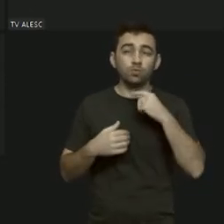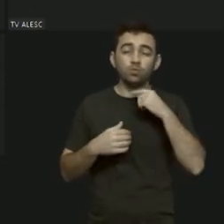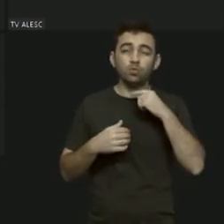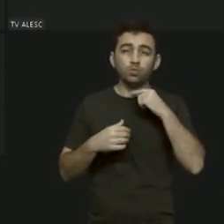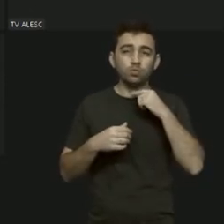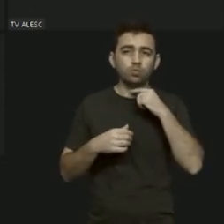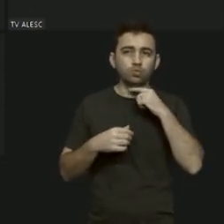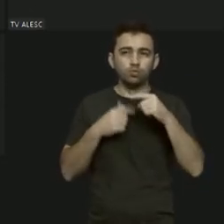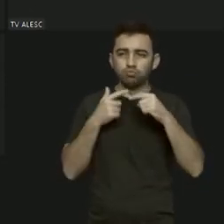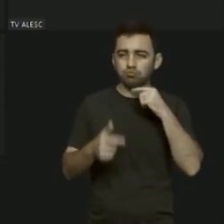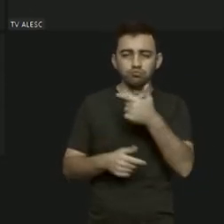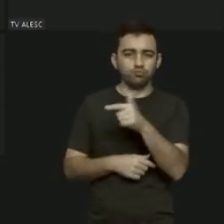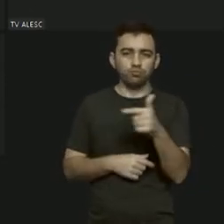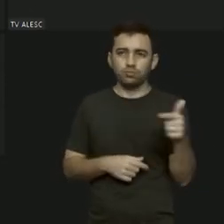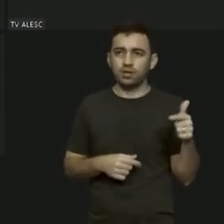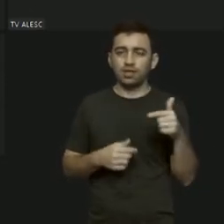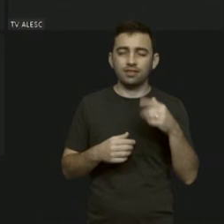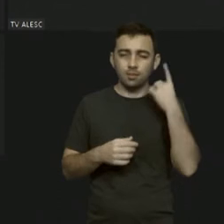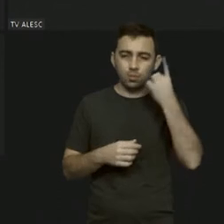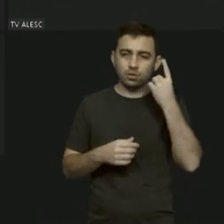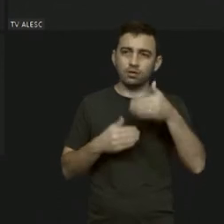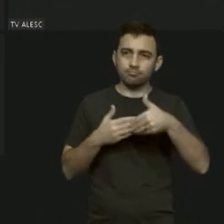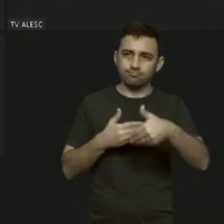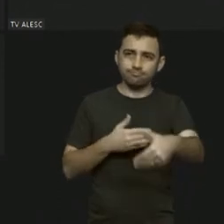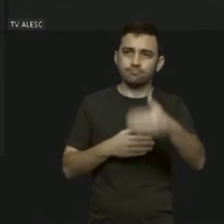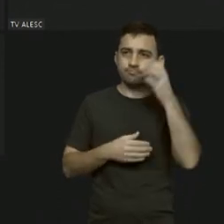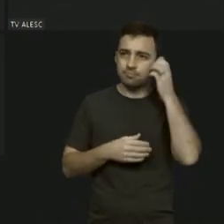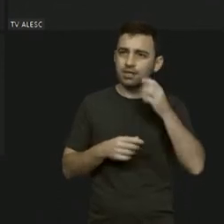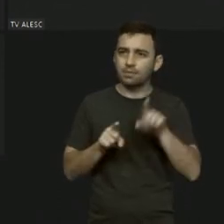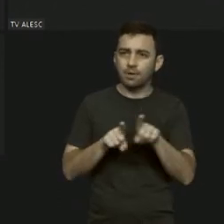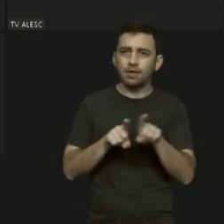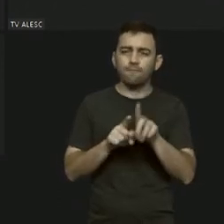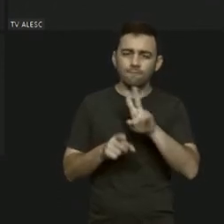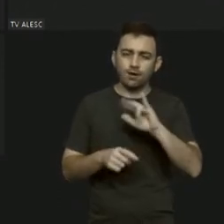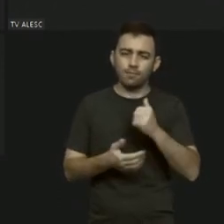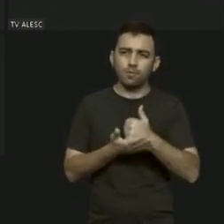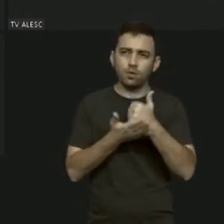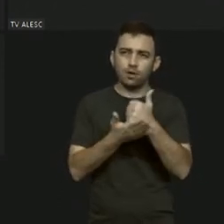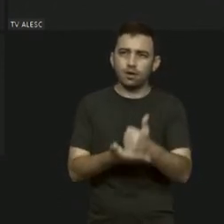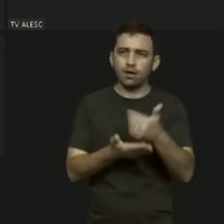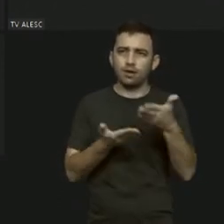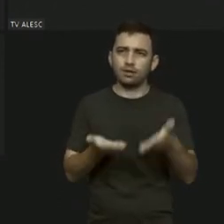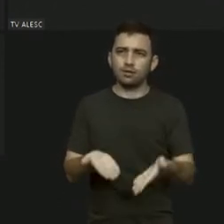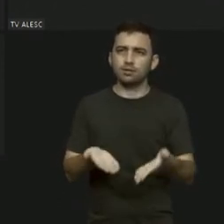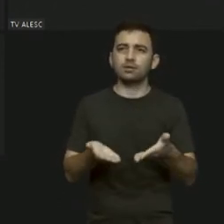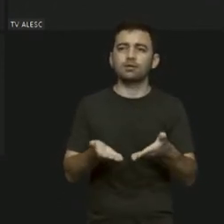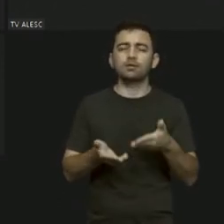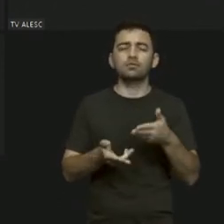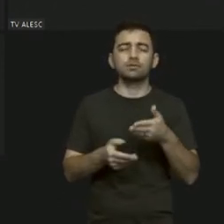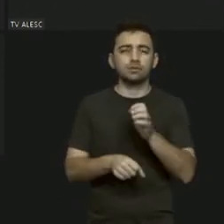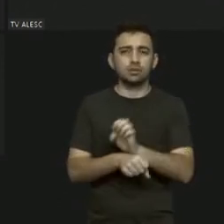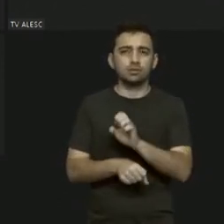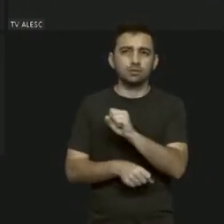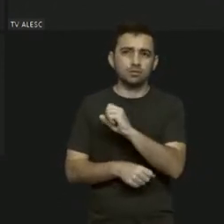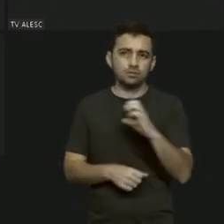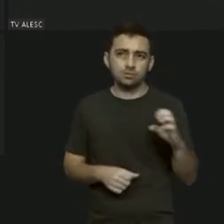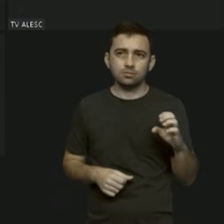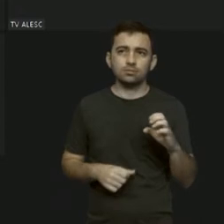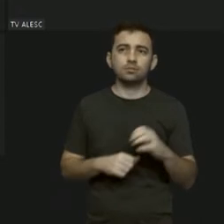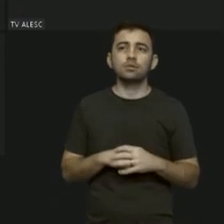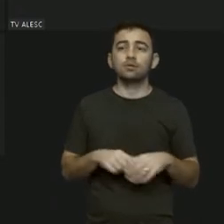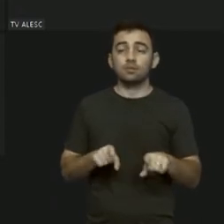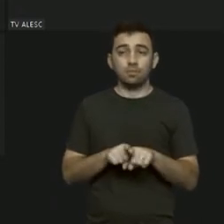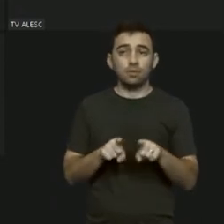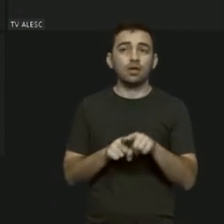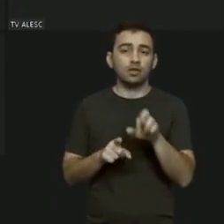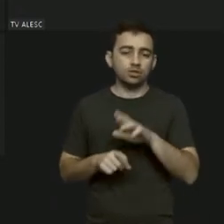o deputado, a partir de hoje, o deputado Osmar, também vai contribuir com esta casa, vai contribuir com o Estado de Santa Catarina e também com toda a região